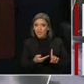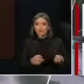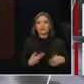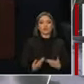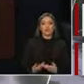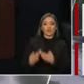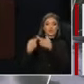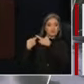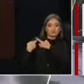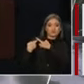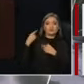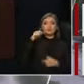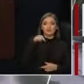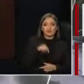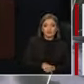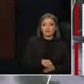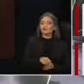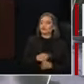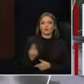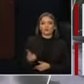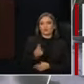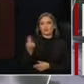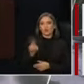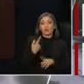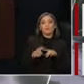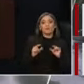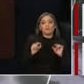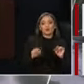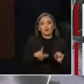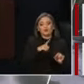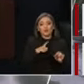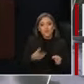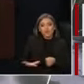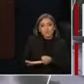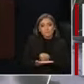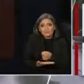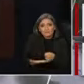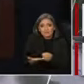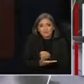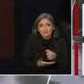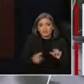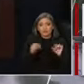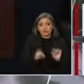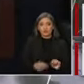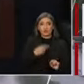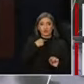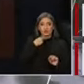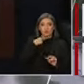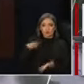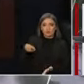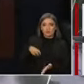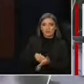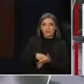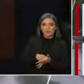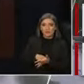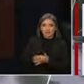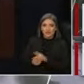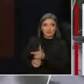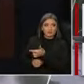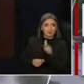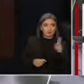é absolutamente inviável. Conforme o princípio da intranscendência da sanção, não é cabível